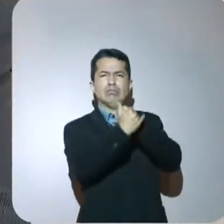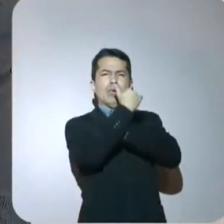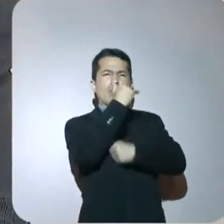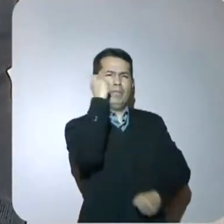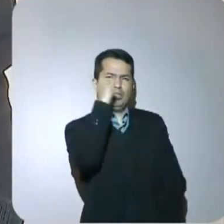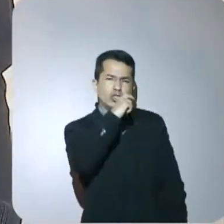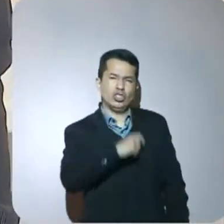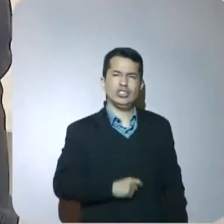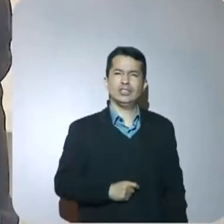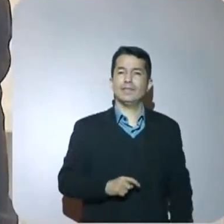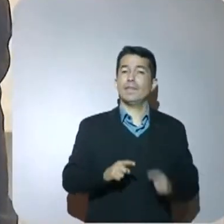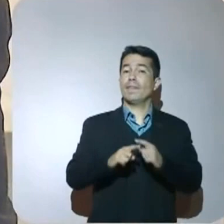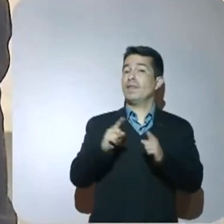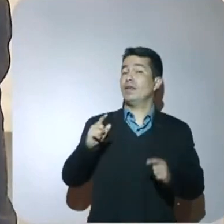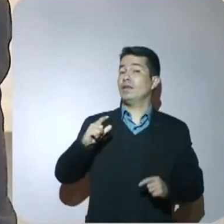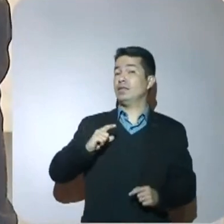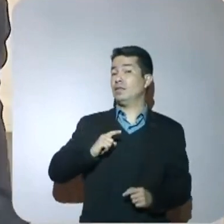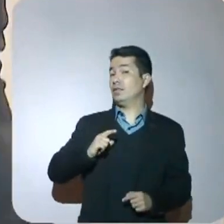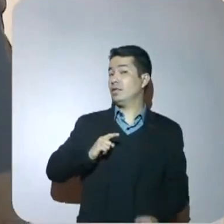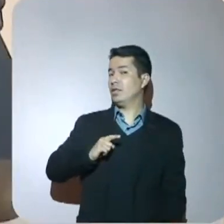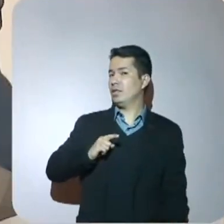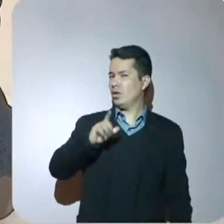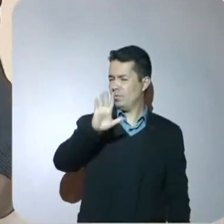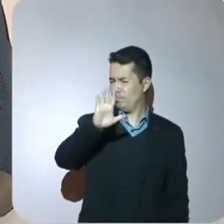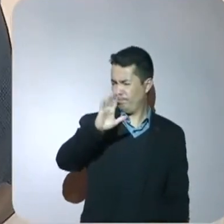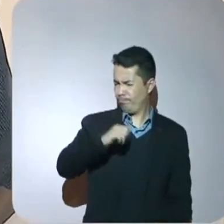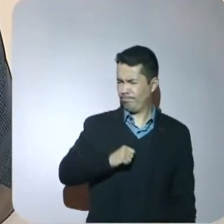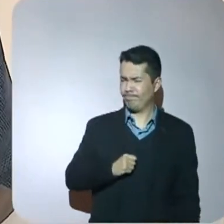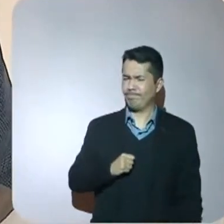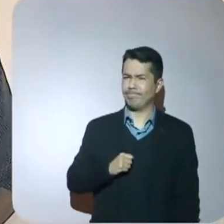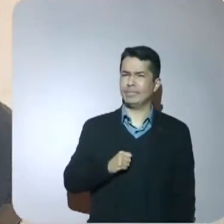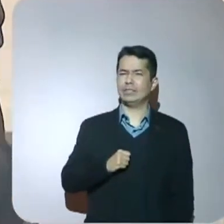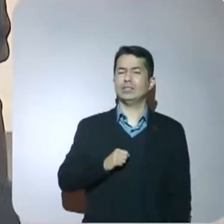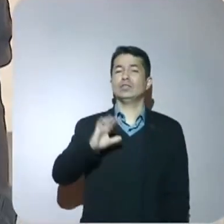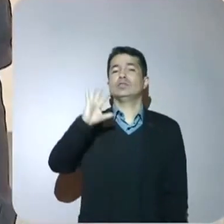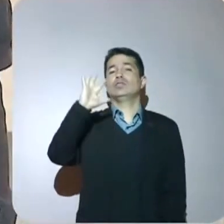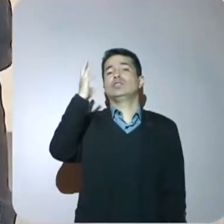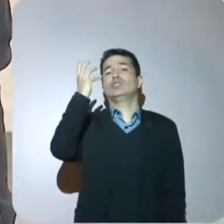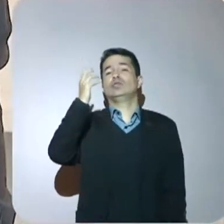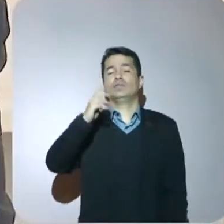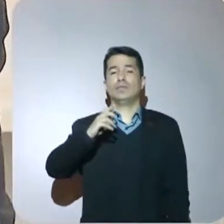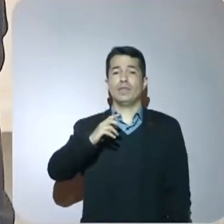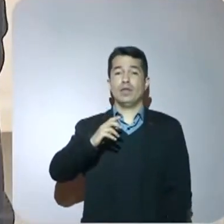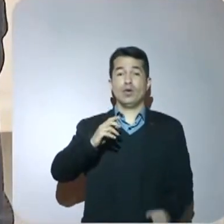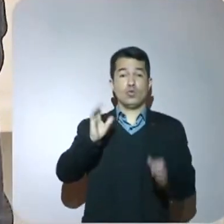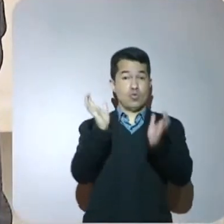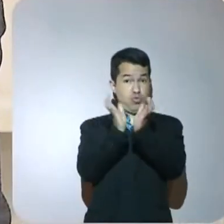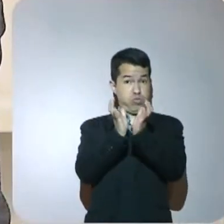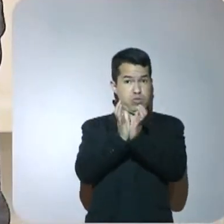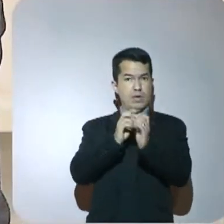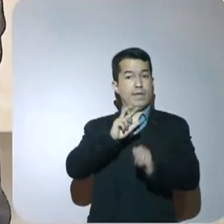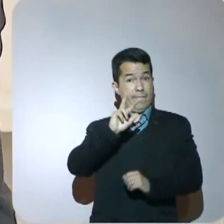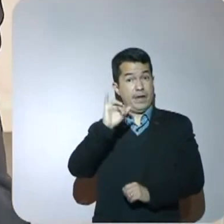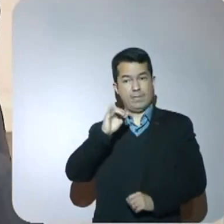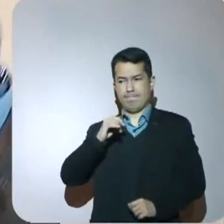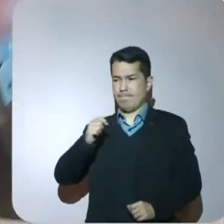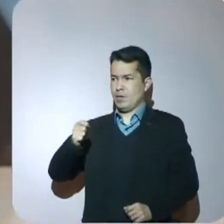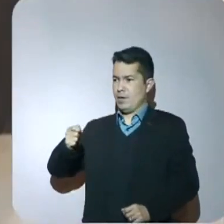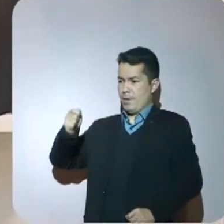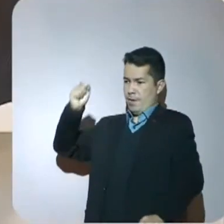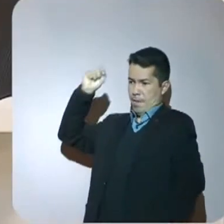Deus, quando foi dada a primeira martelada, olha só o livramento de Deus, quando foi dada a primeira martelada naquele